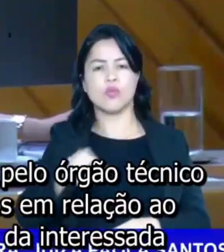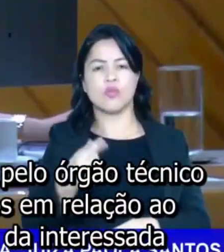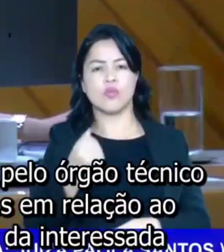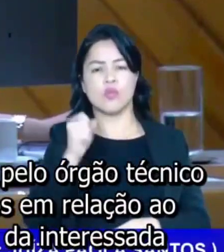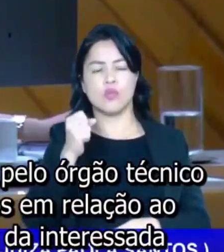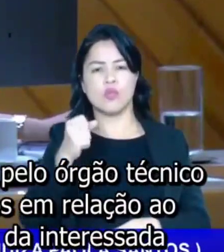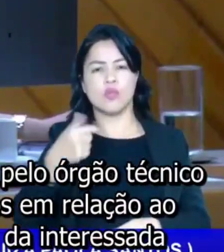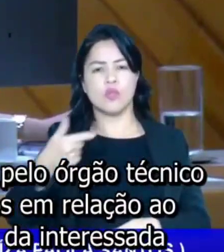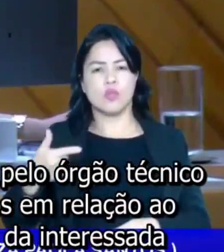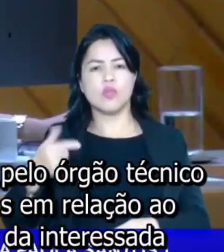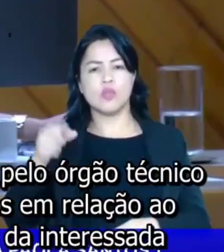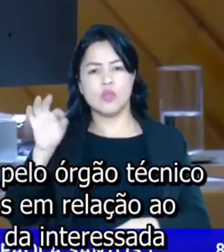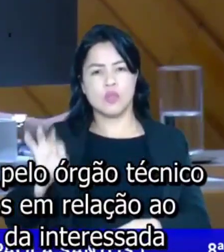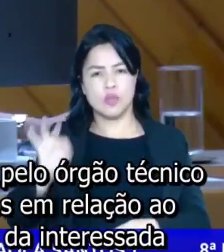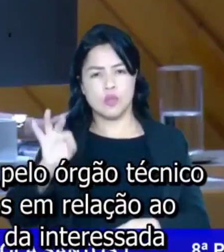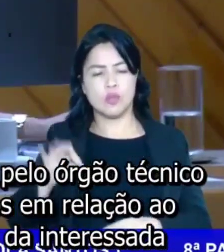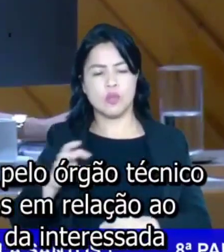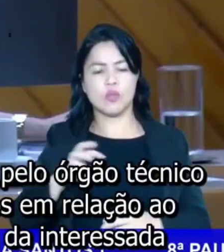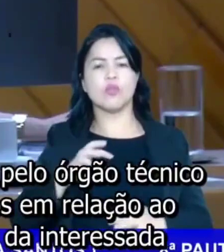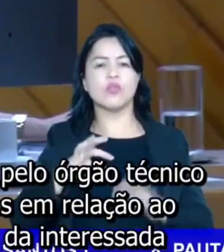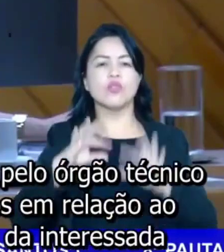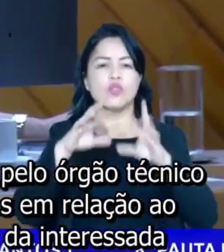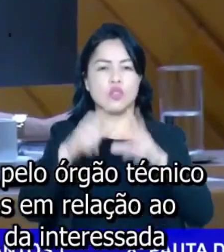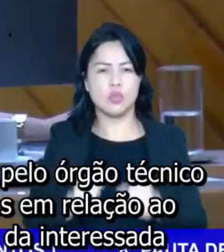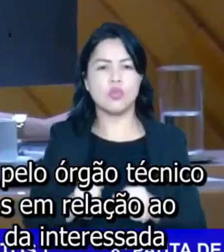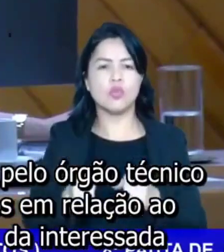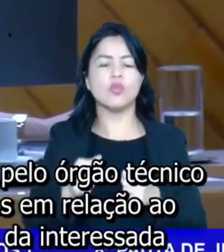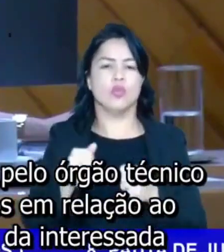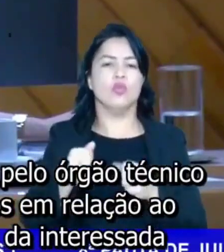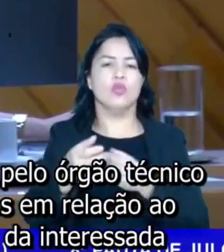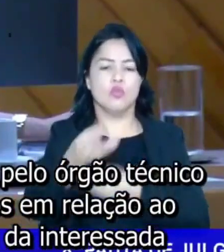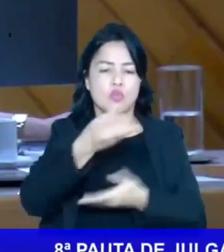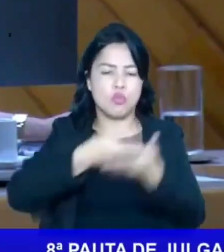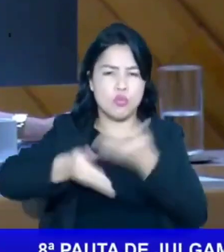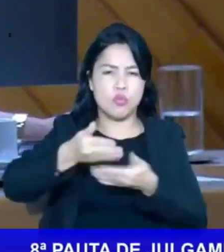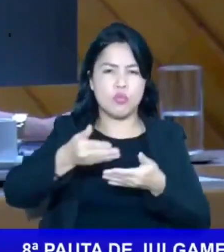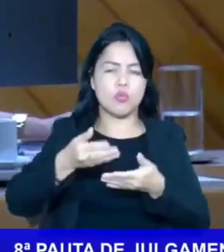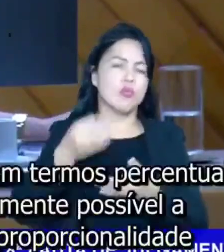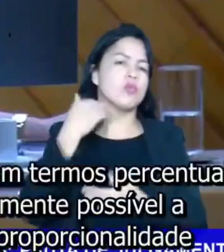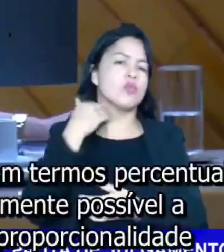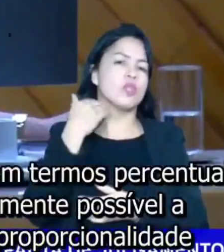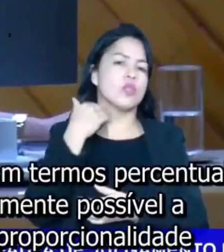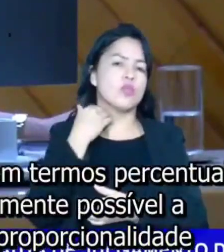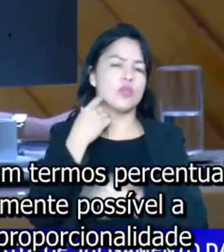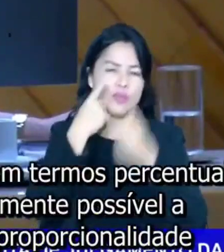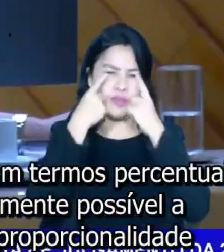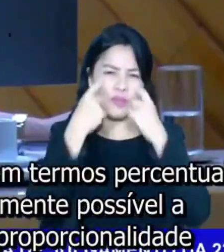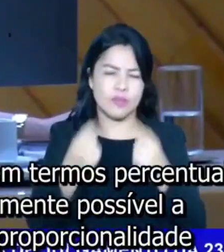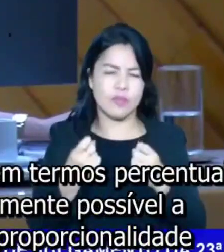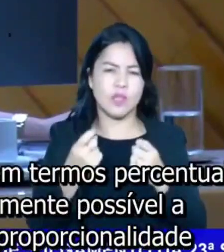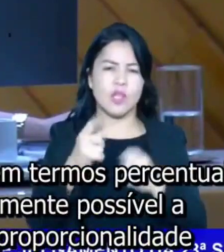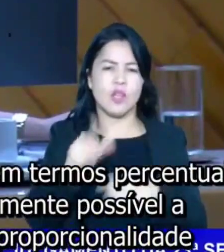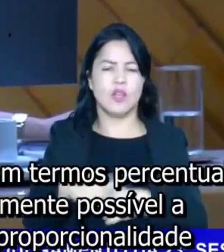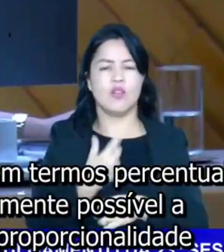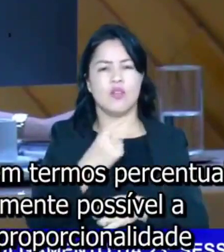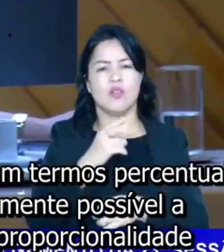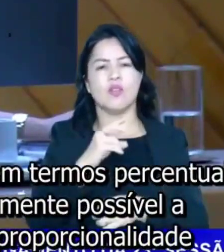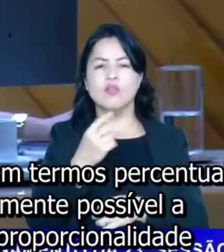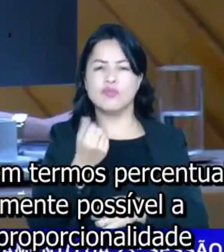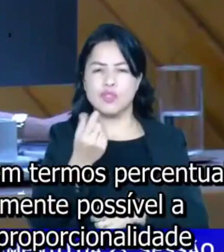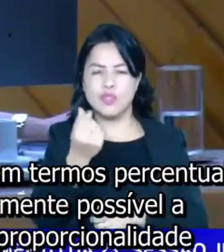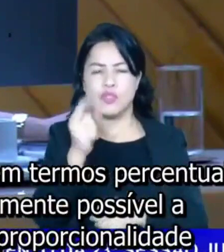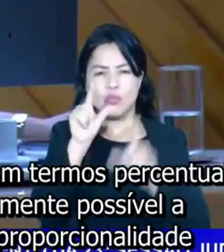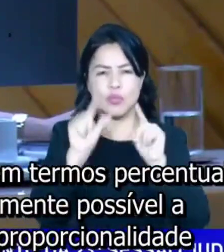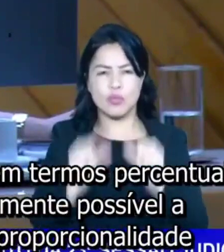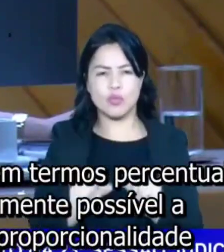8,82% dos gastos em relação ao valor total da movimentação financeira de campanha da interessada, sendo, portanto, um valor irrisório, quando